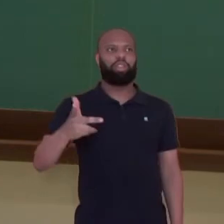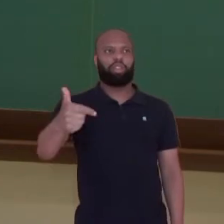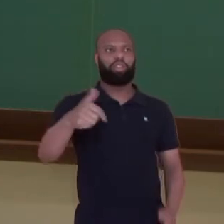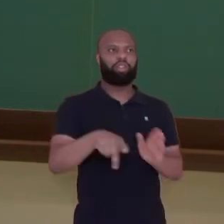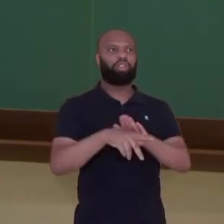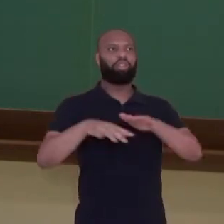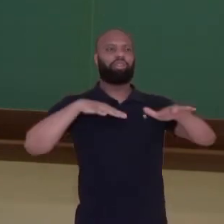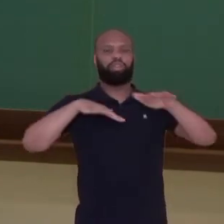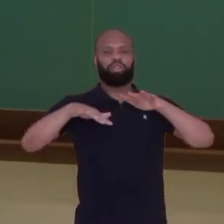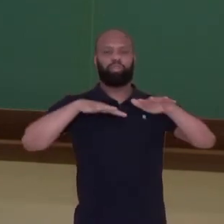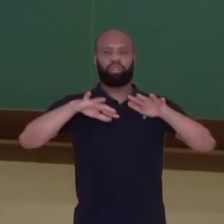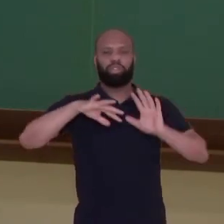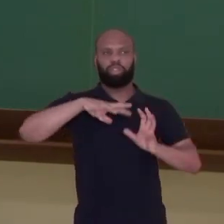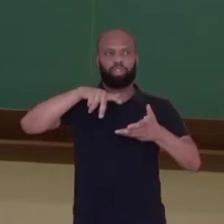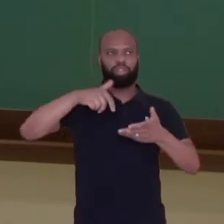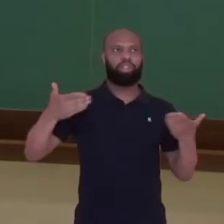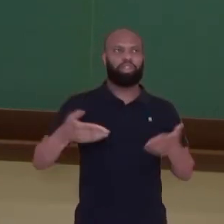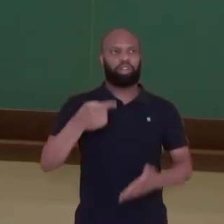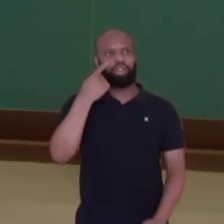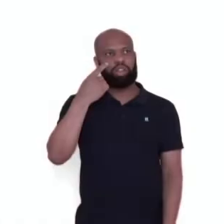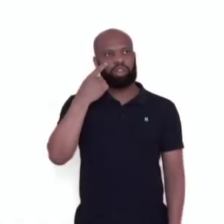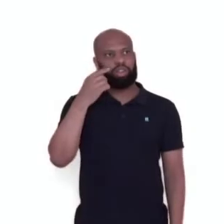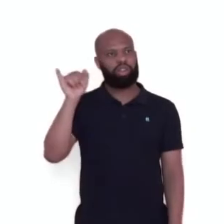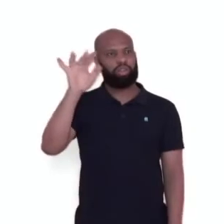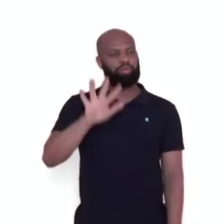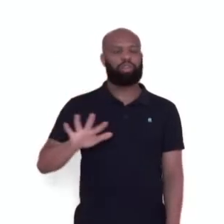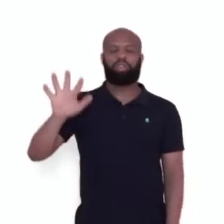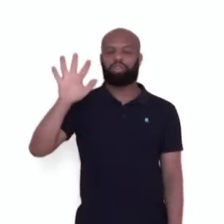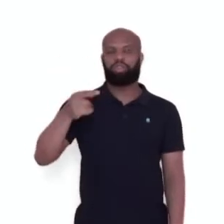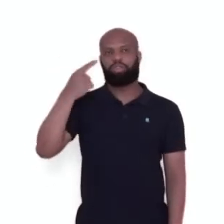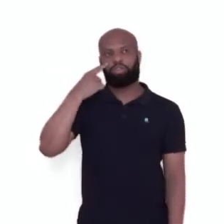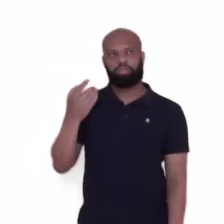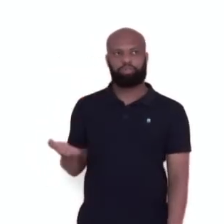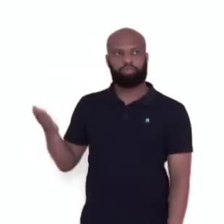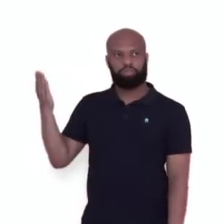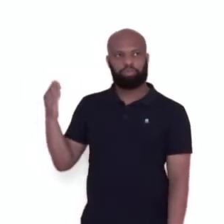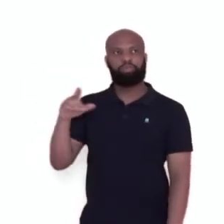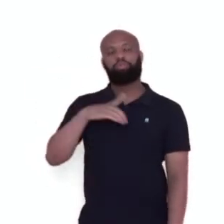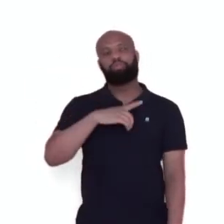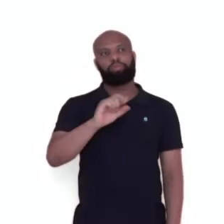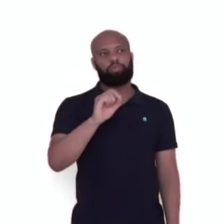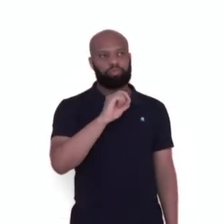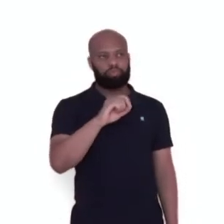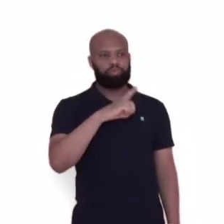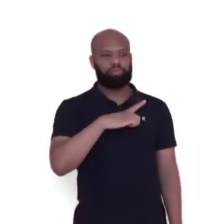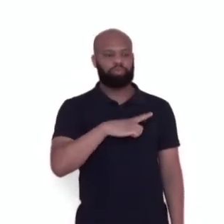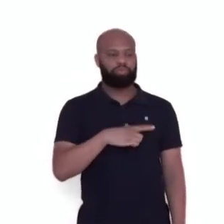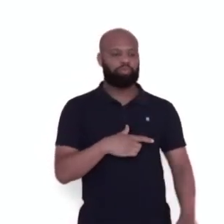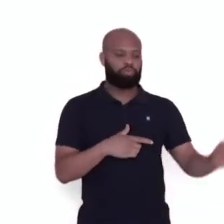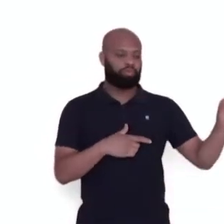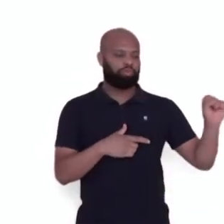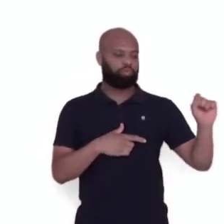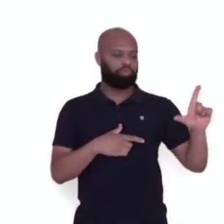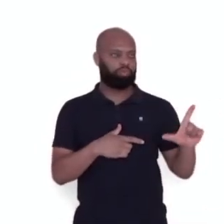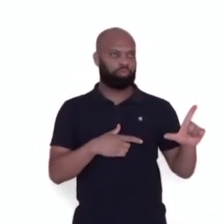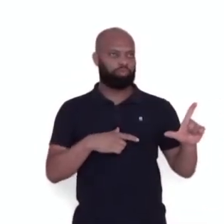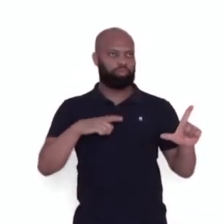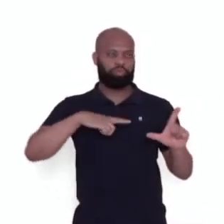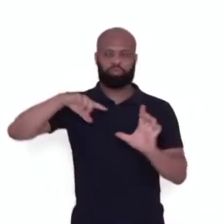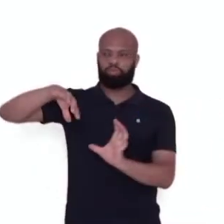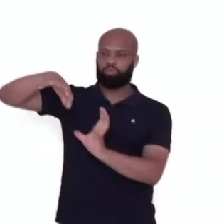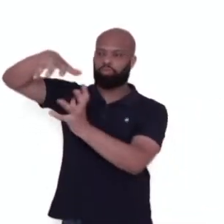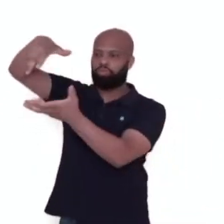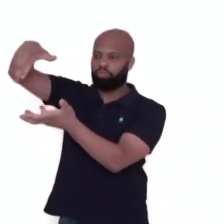movimento do nosso planeta. Vamos dar uma olhada na imagem? Repare bem, nós temos o Sol, nós temos o